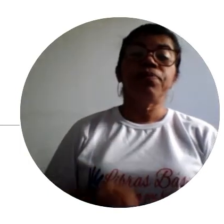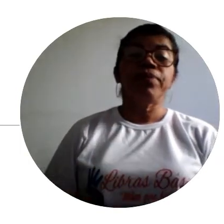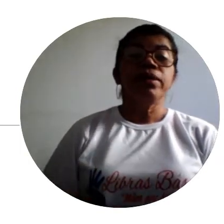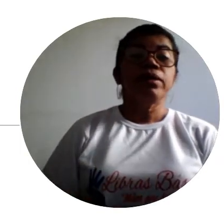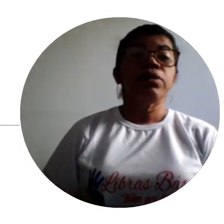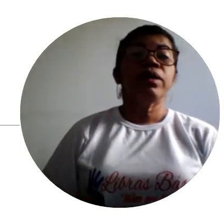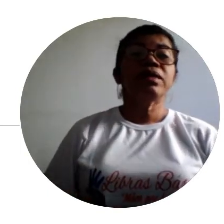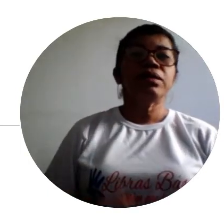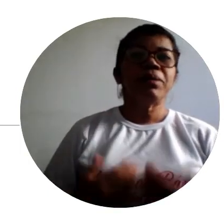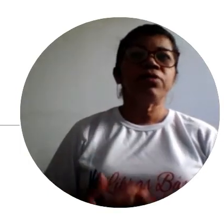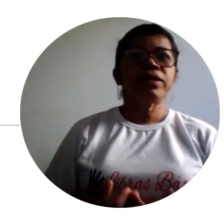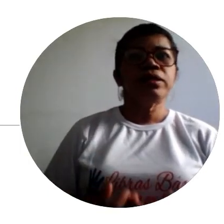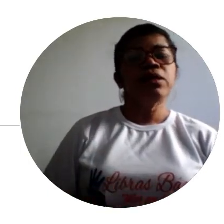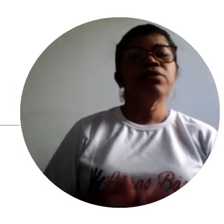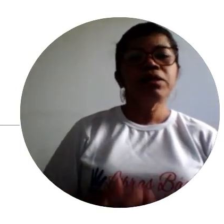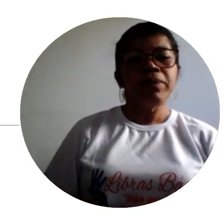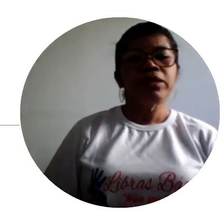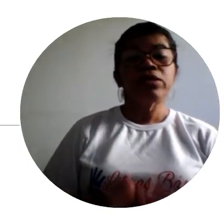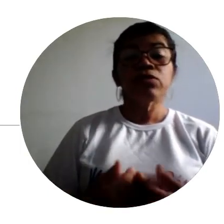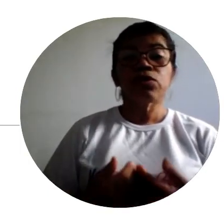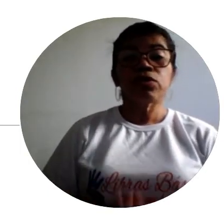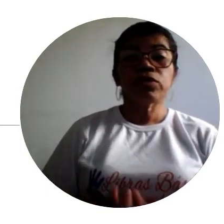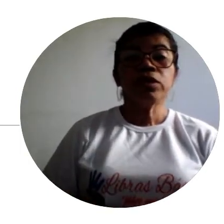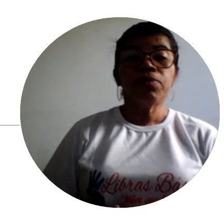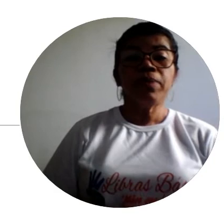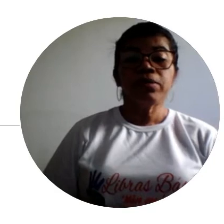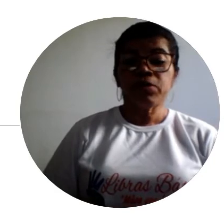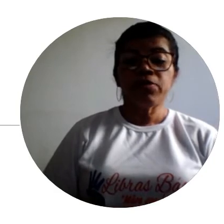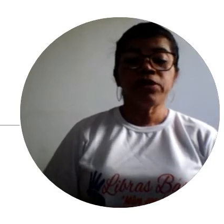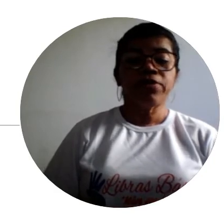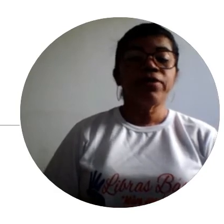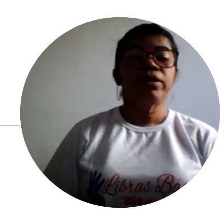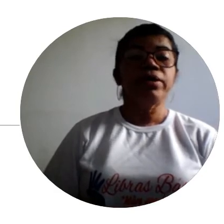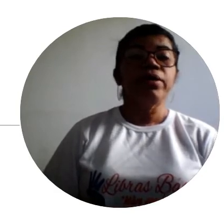Oi. Então, essa é a expressão facial que faz parte. São cinco